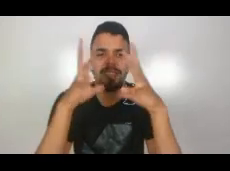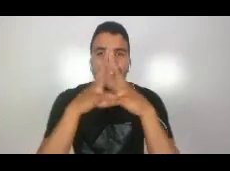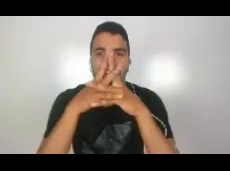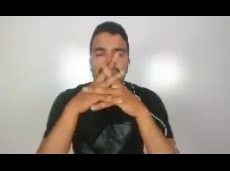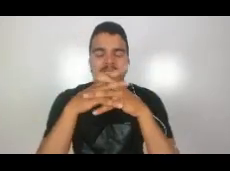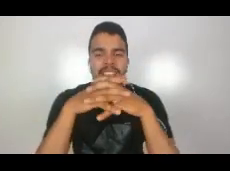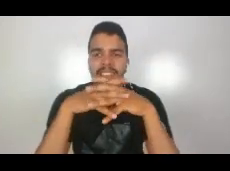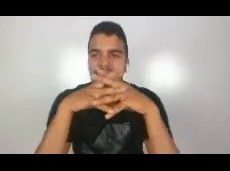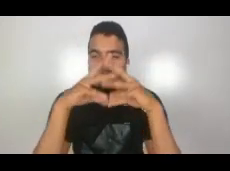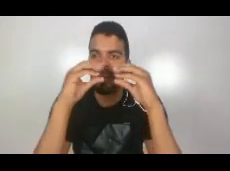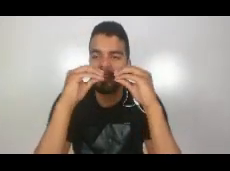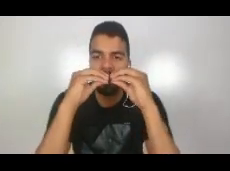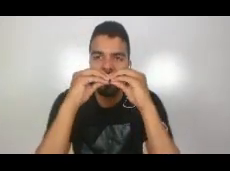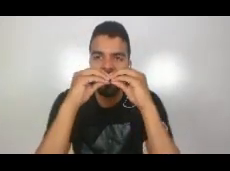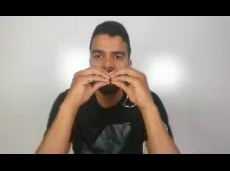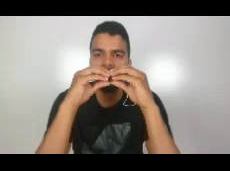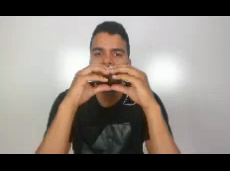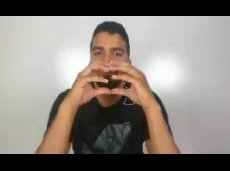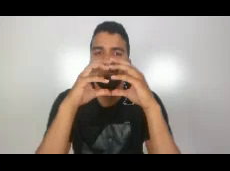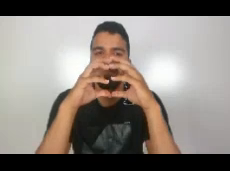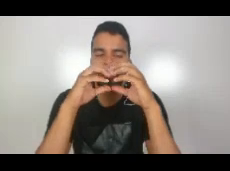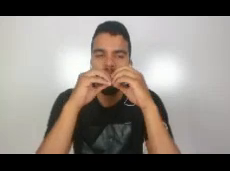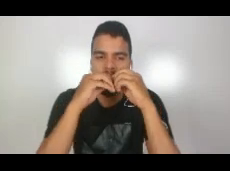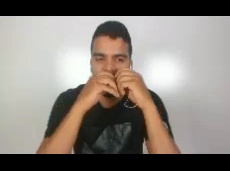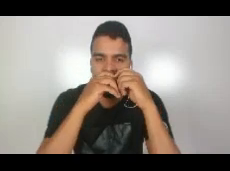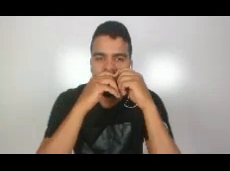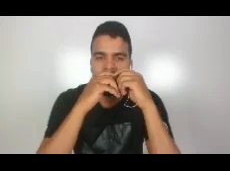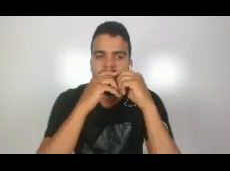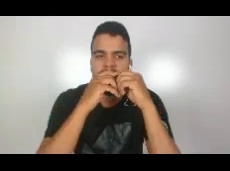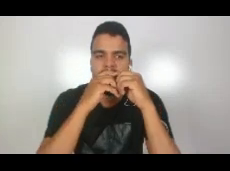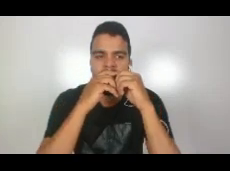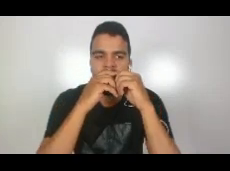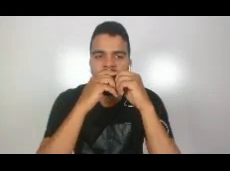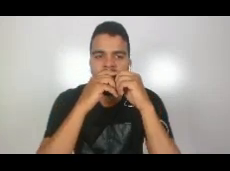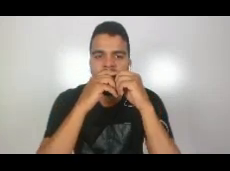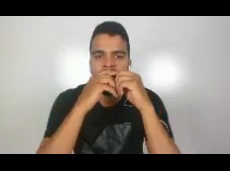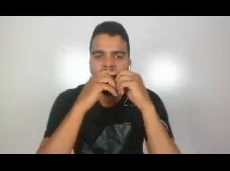acesso a esse vídeo, corrigir.